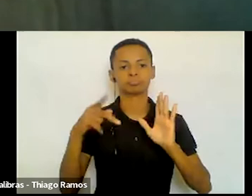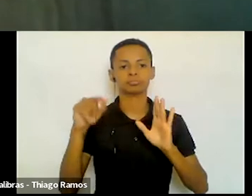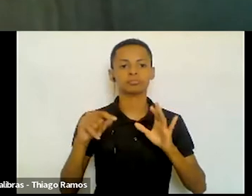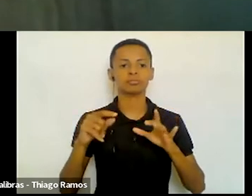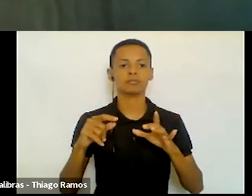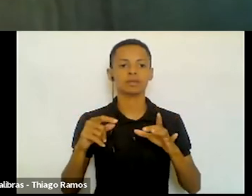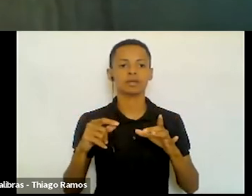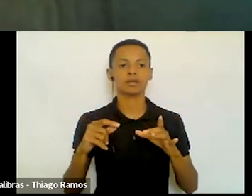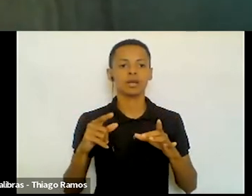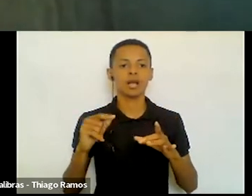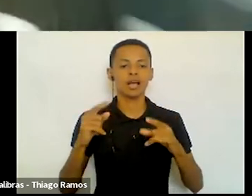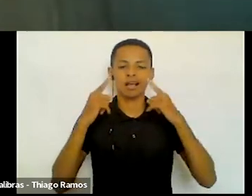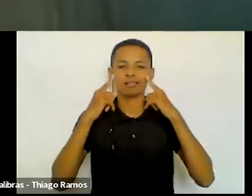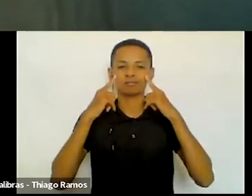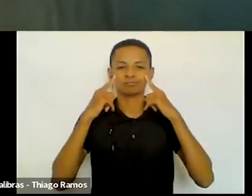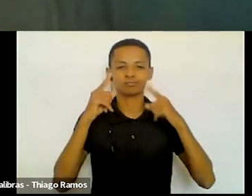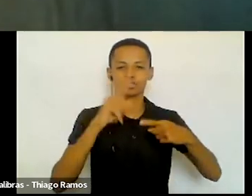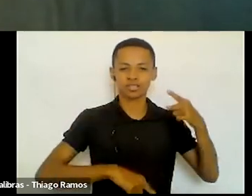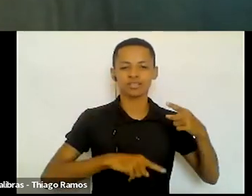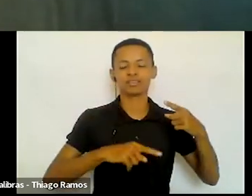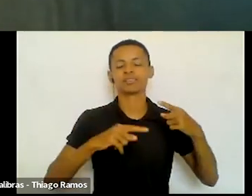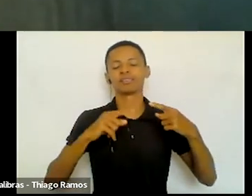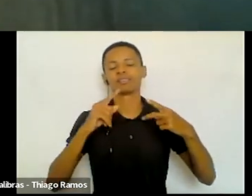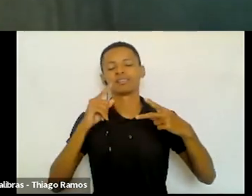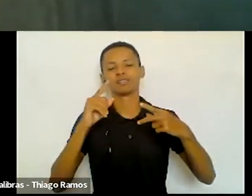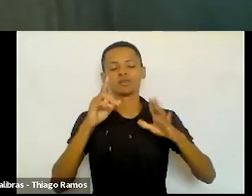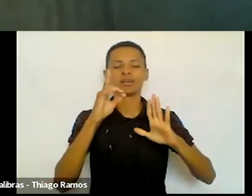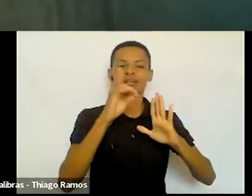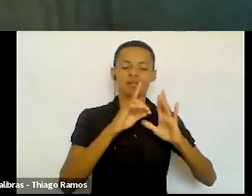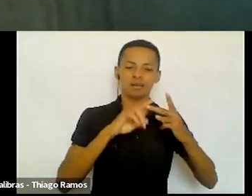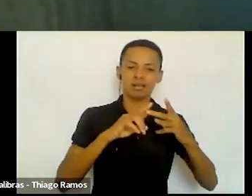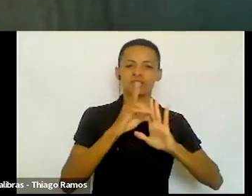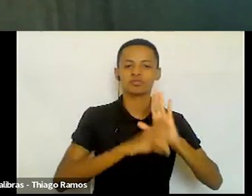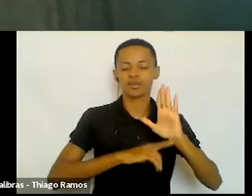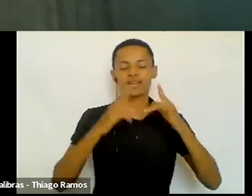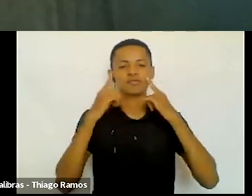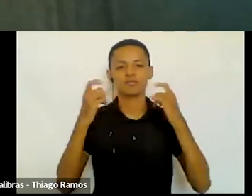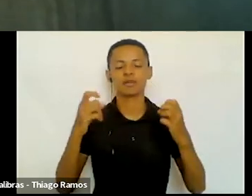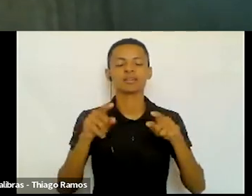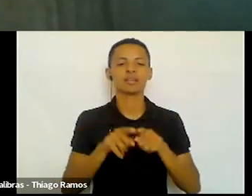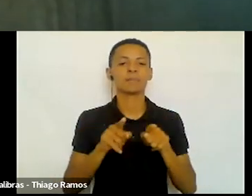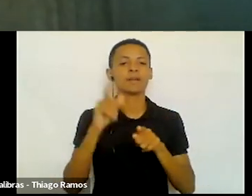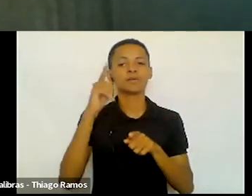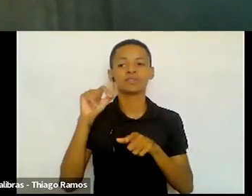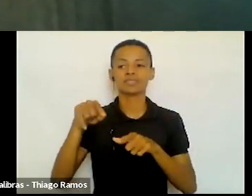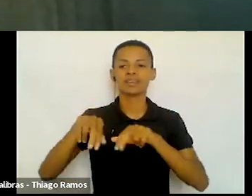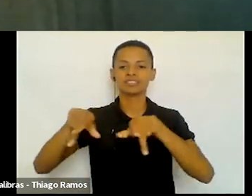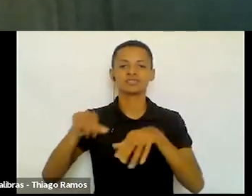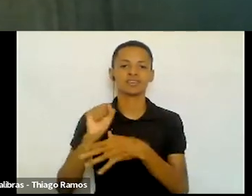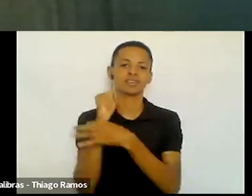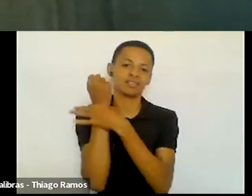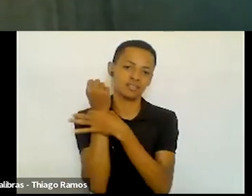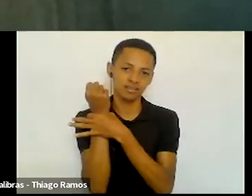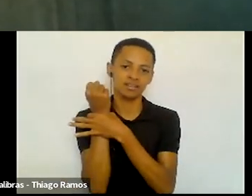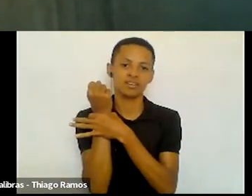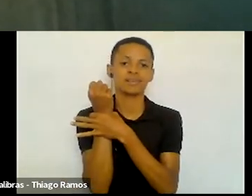diante dessas violações, diante dessa violência que a gente vive, é a diversidade, é a garantia da diversidade. Da diversidade, inclusive, do que é ser